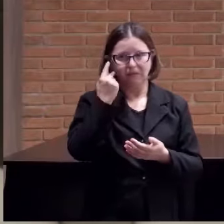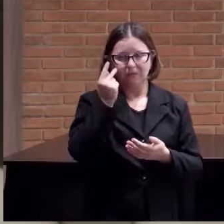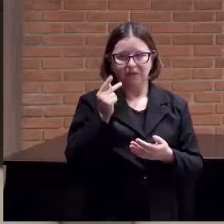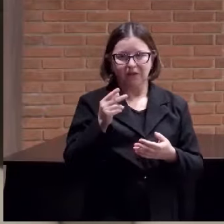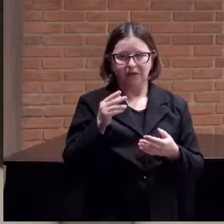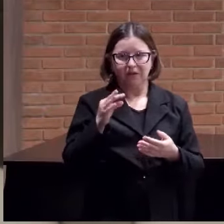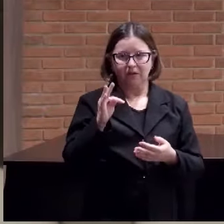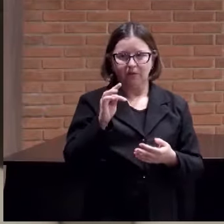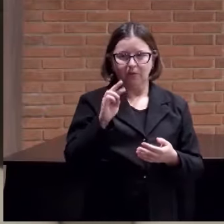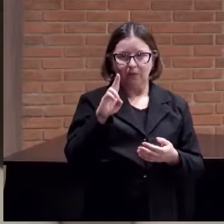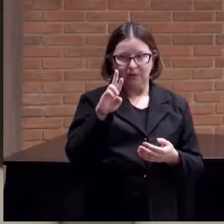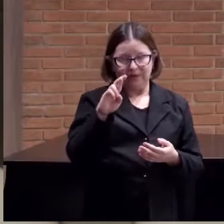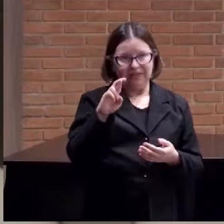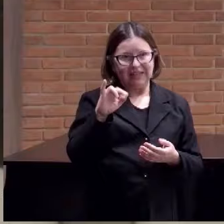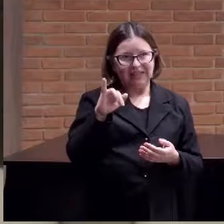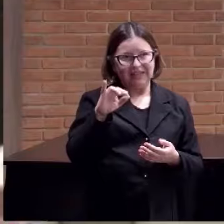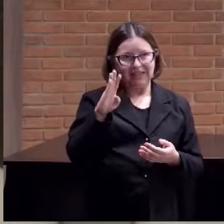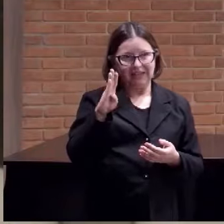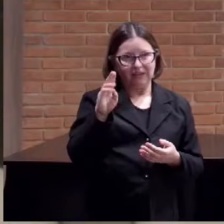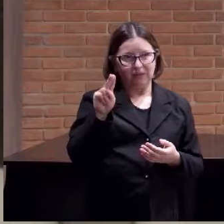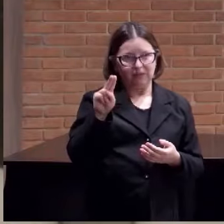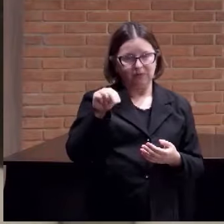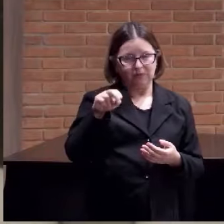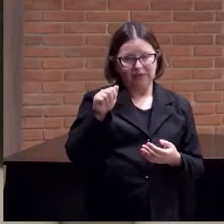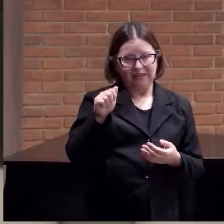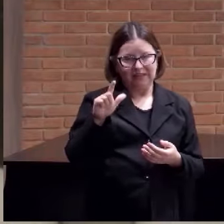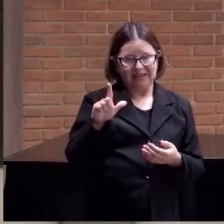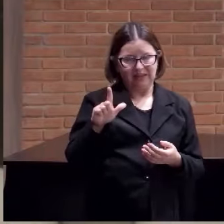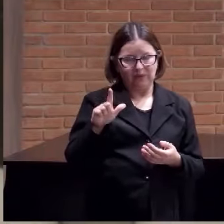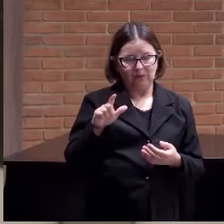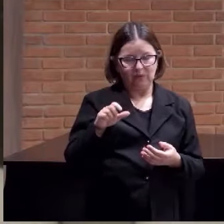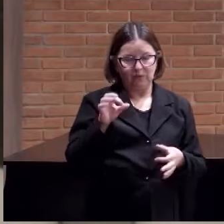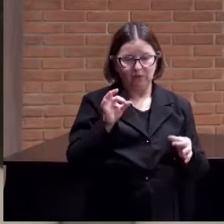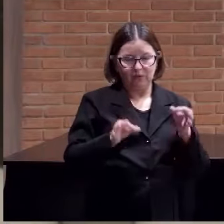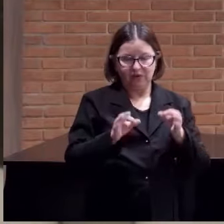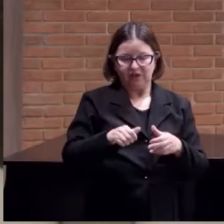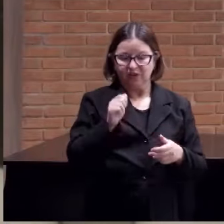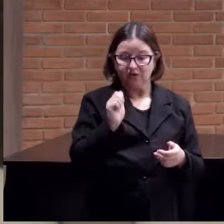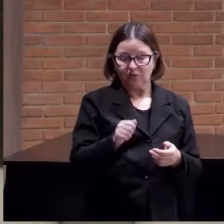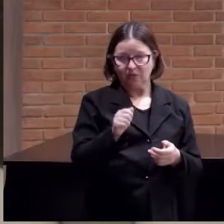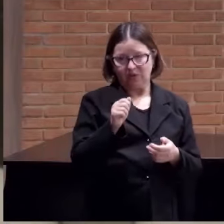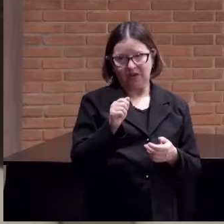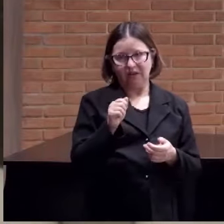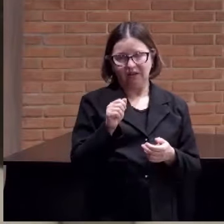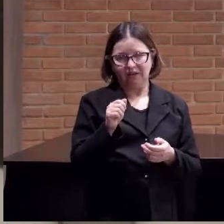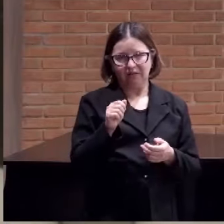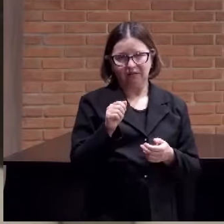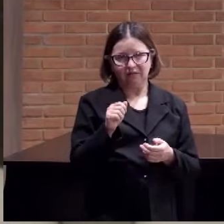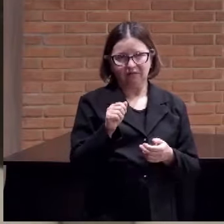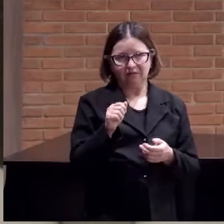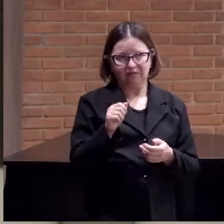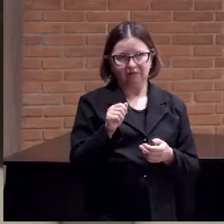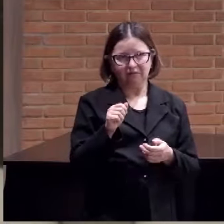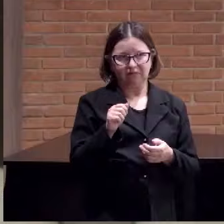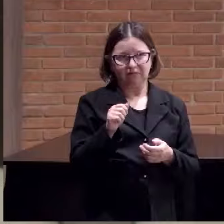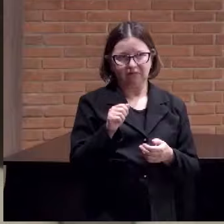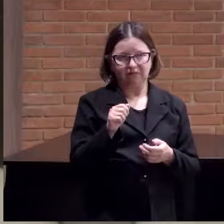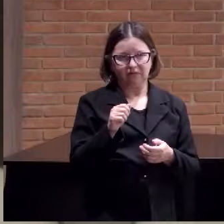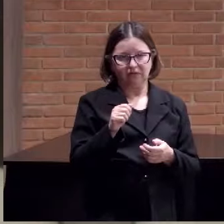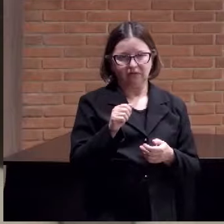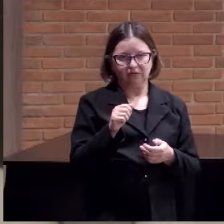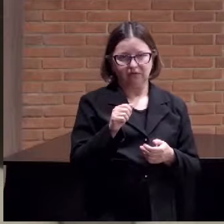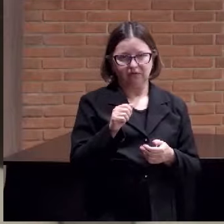tribunal e ser julgado com um dos processos